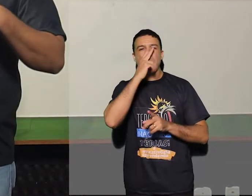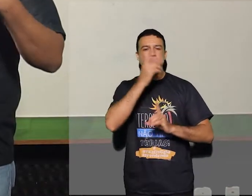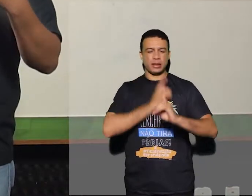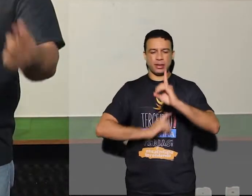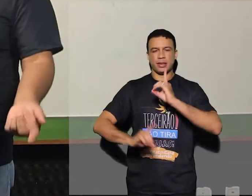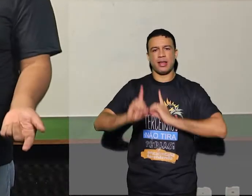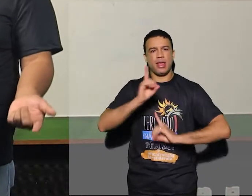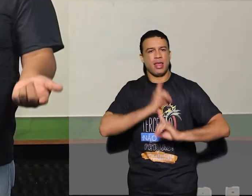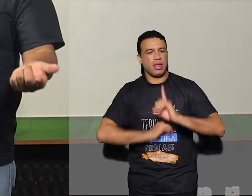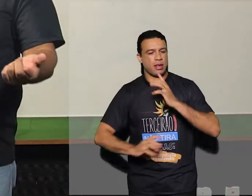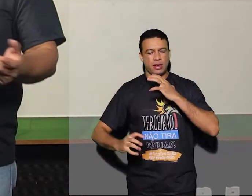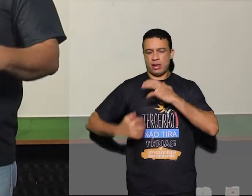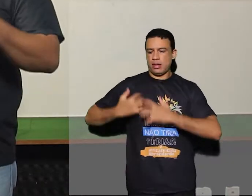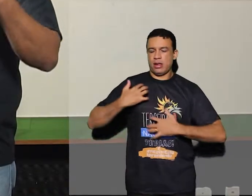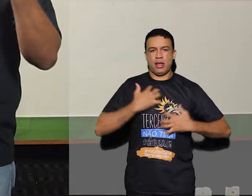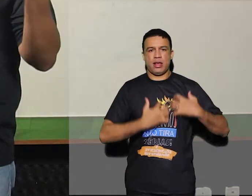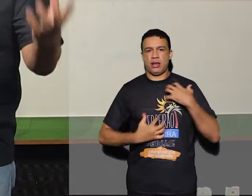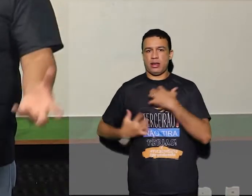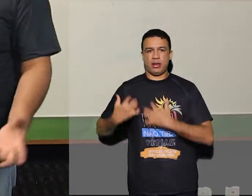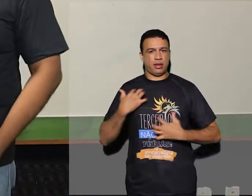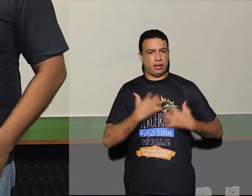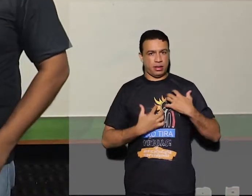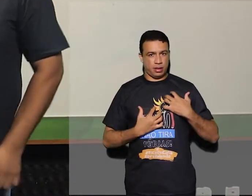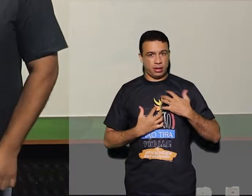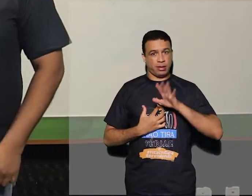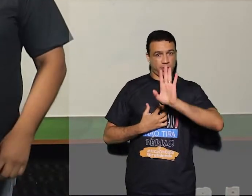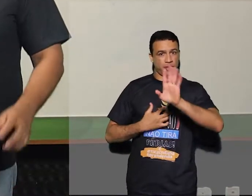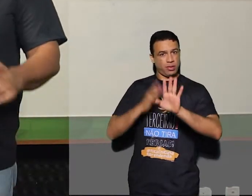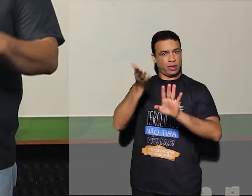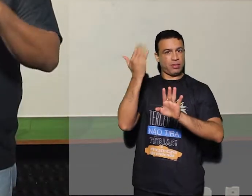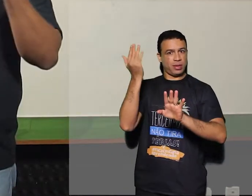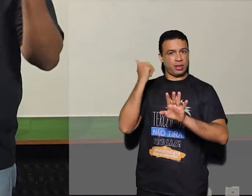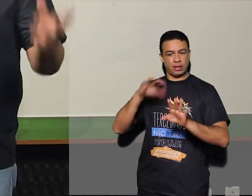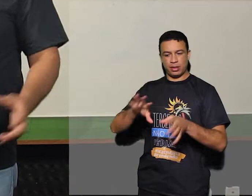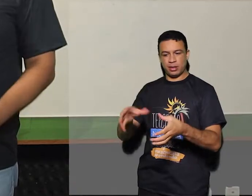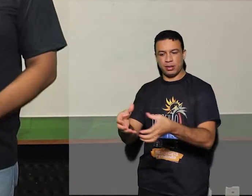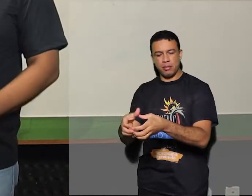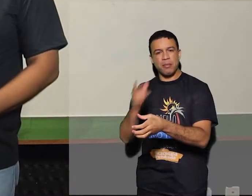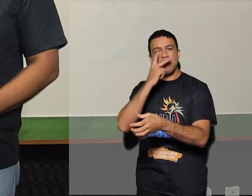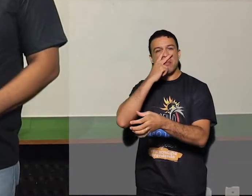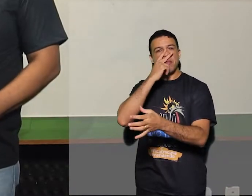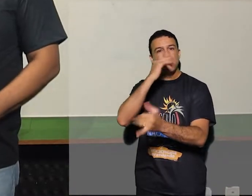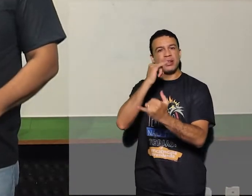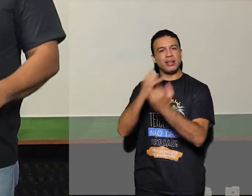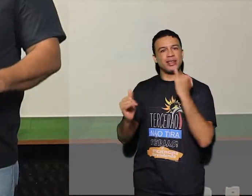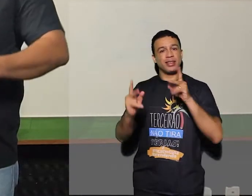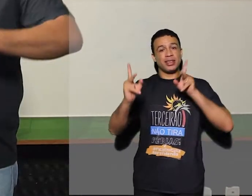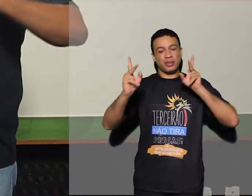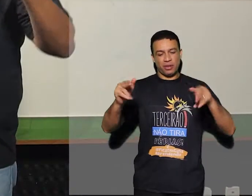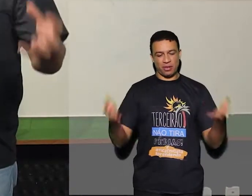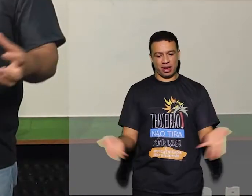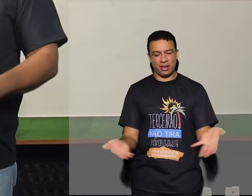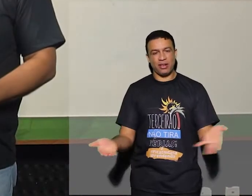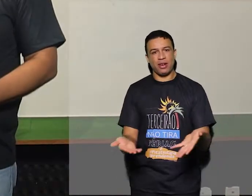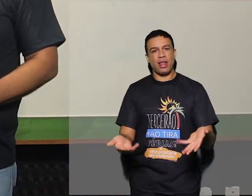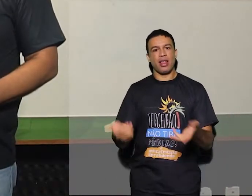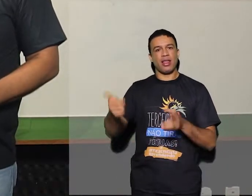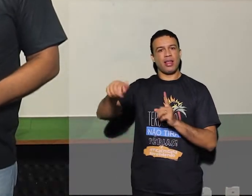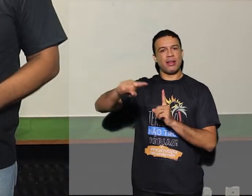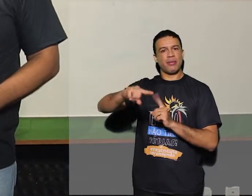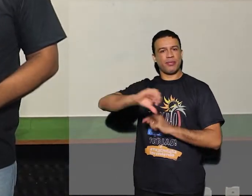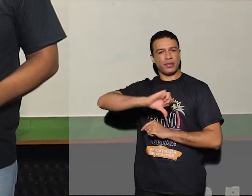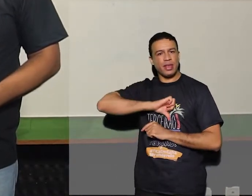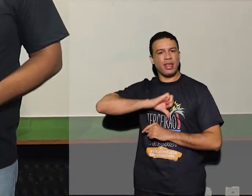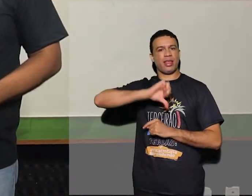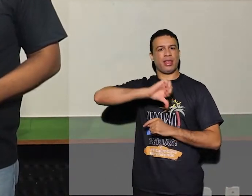depressivas, angustiantes. Eu até comentei com um grupo de alunos que nós estamos vivendo um momento bem expressionista, onde todo o pessimismo